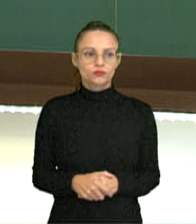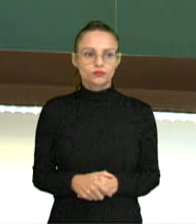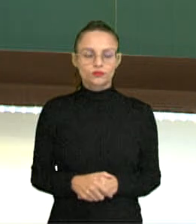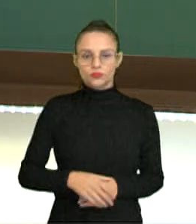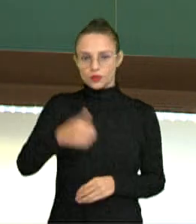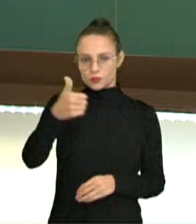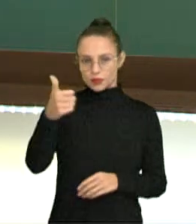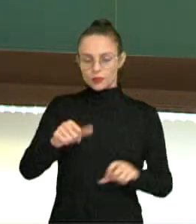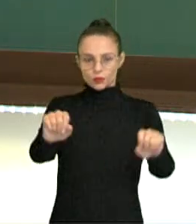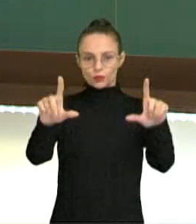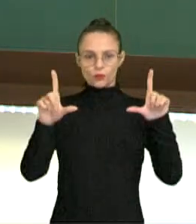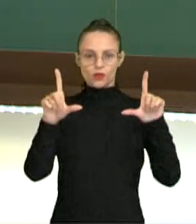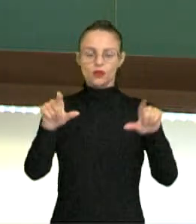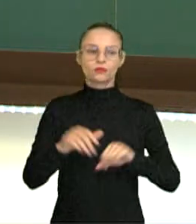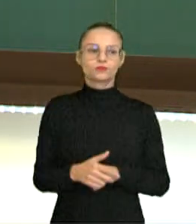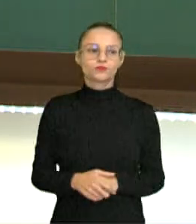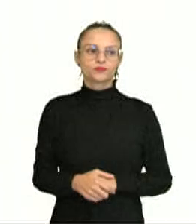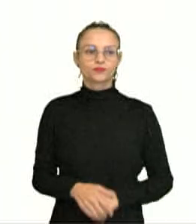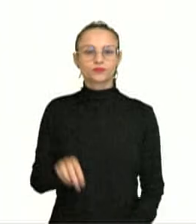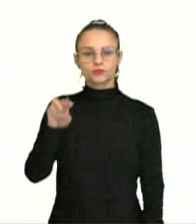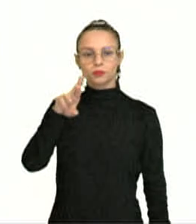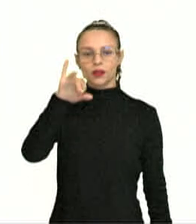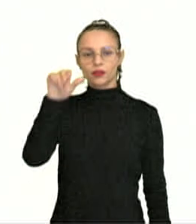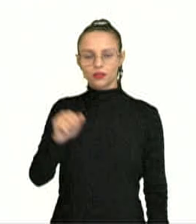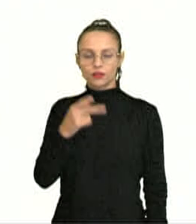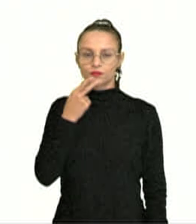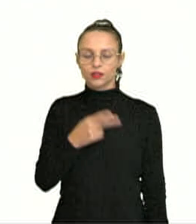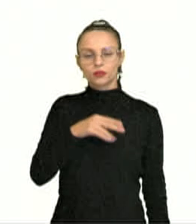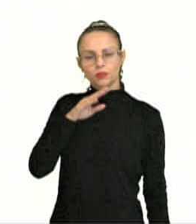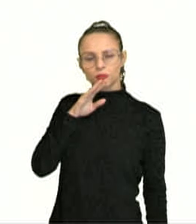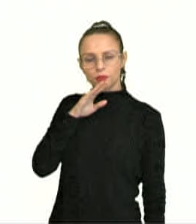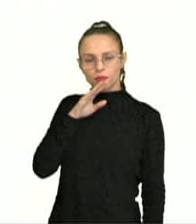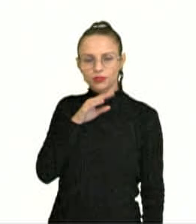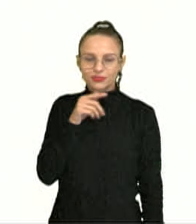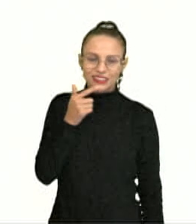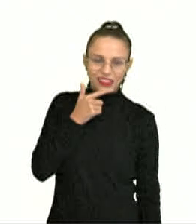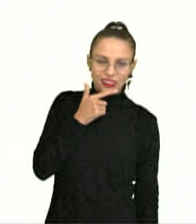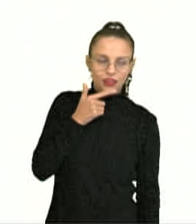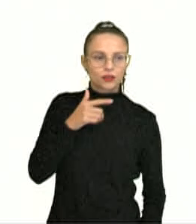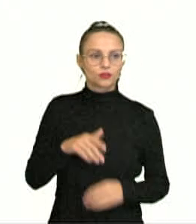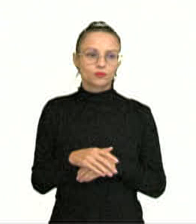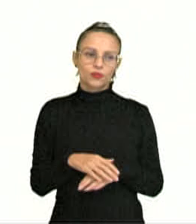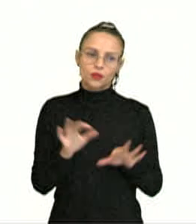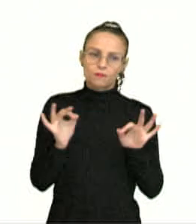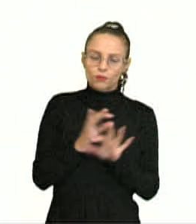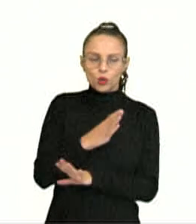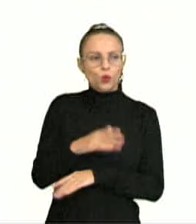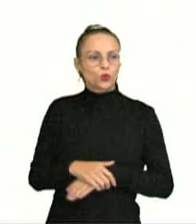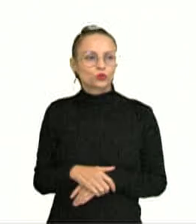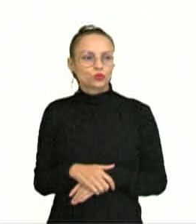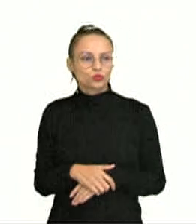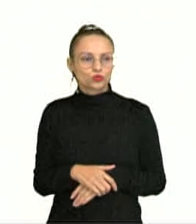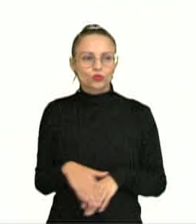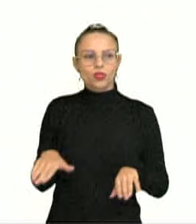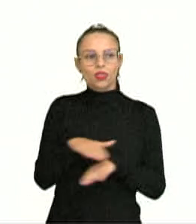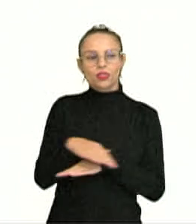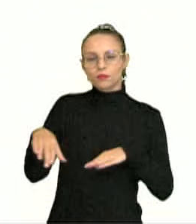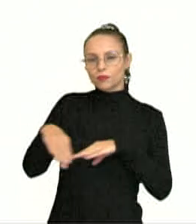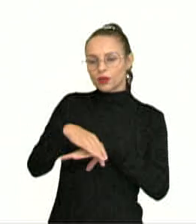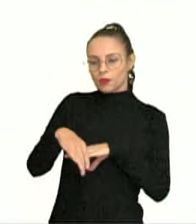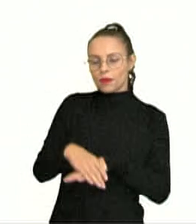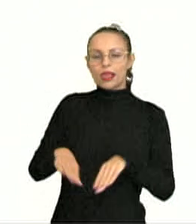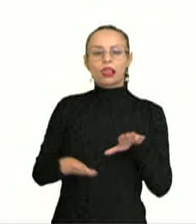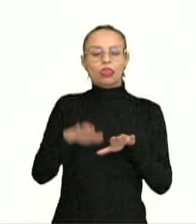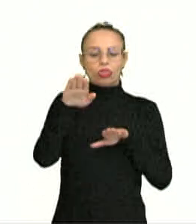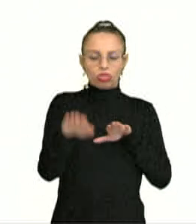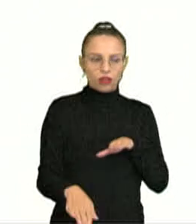Quadro 1. Maria, falando baixo entre risos. Pronto, lá se foi o sapato, enterrei o pé na